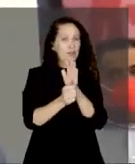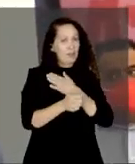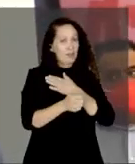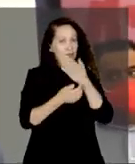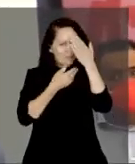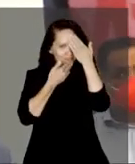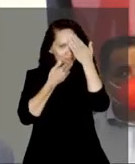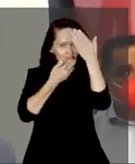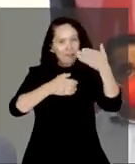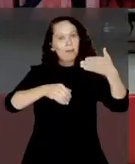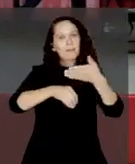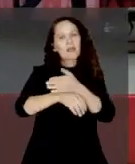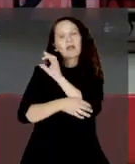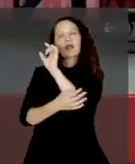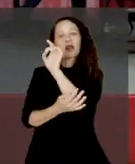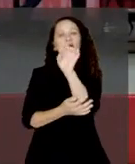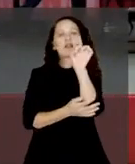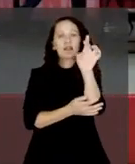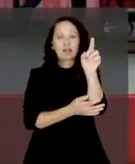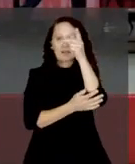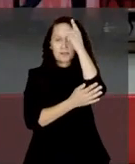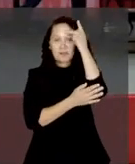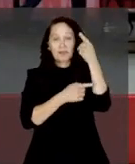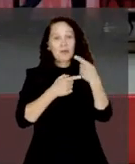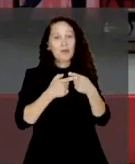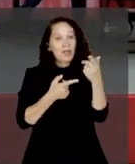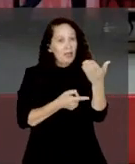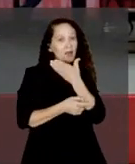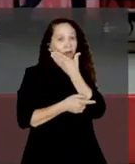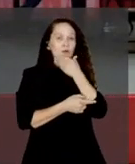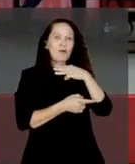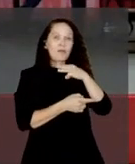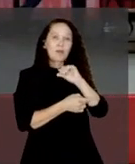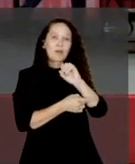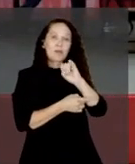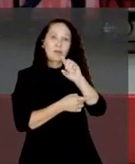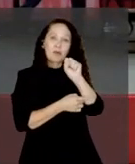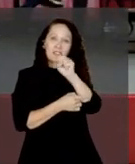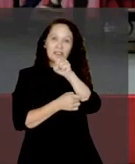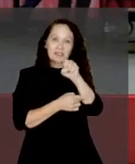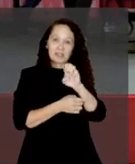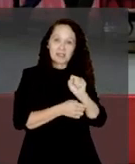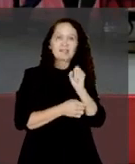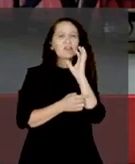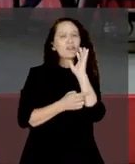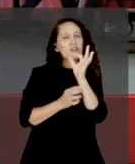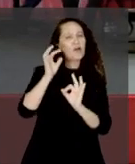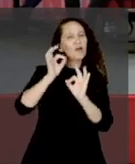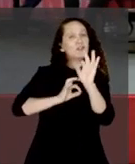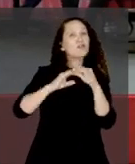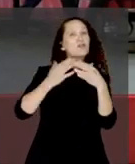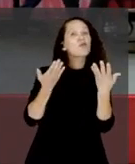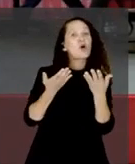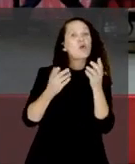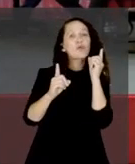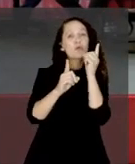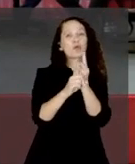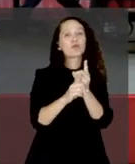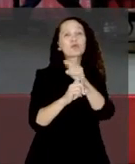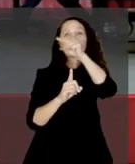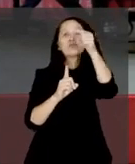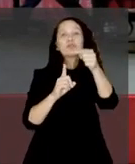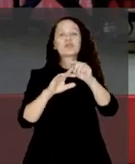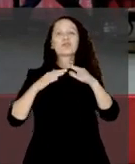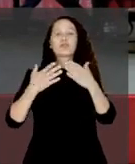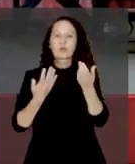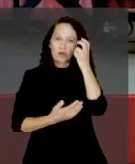atores, quando equipe técnica ousam contar a nossa história, e